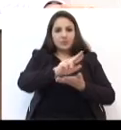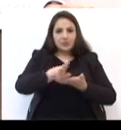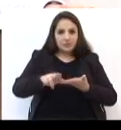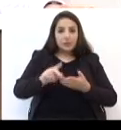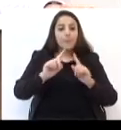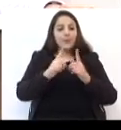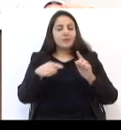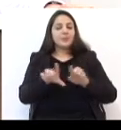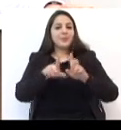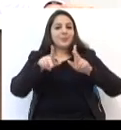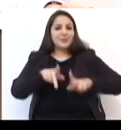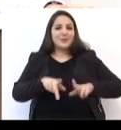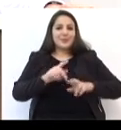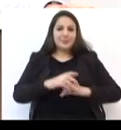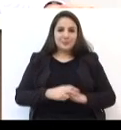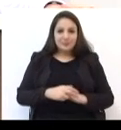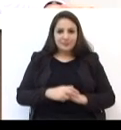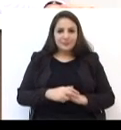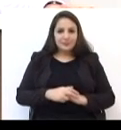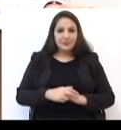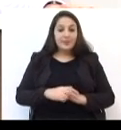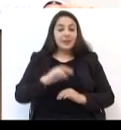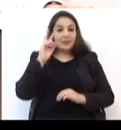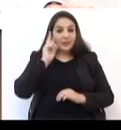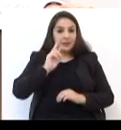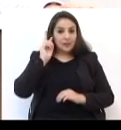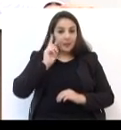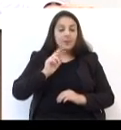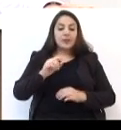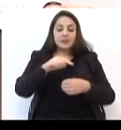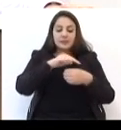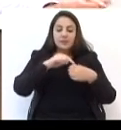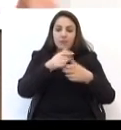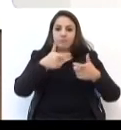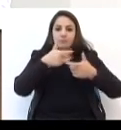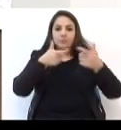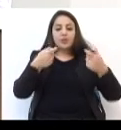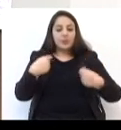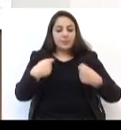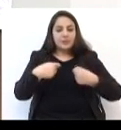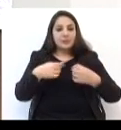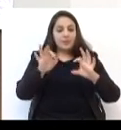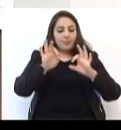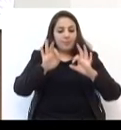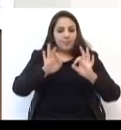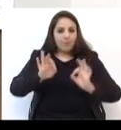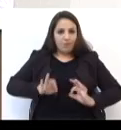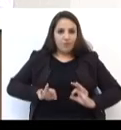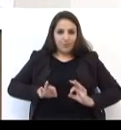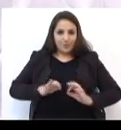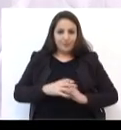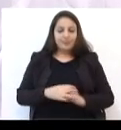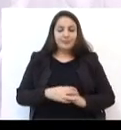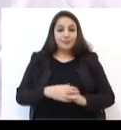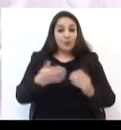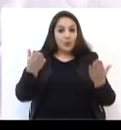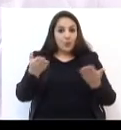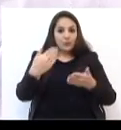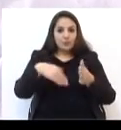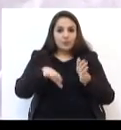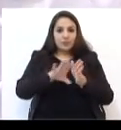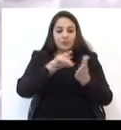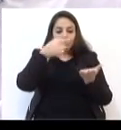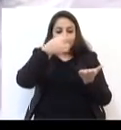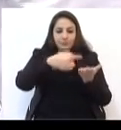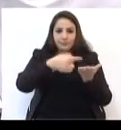pedestre. O vereador Marcos da Silva lembra que a cidade está crescendo e precisa de planejamento. Hoje, chegar